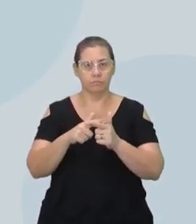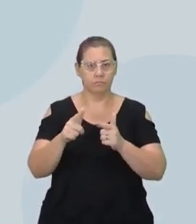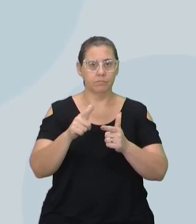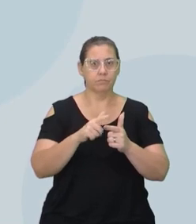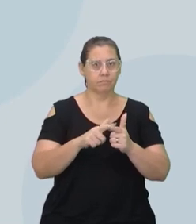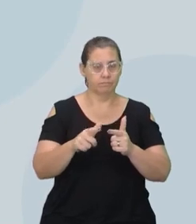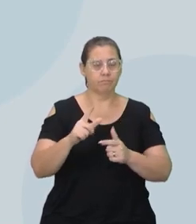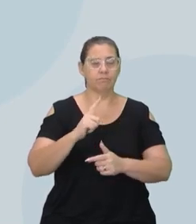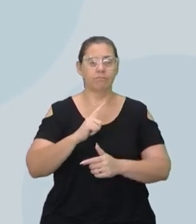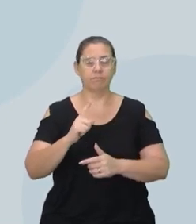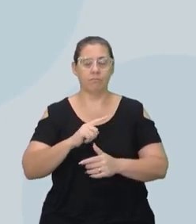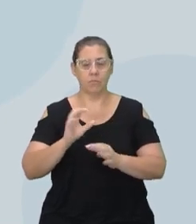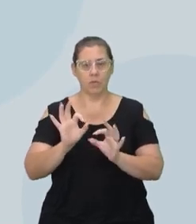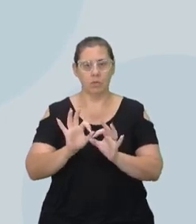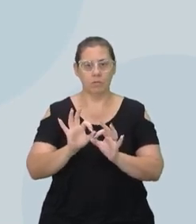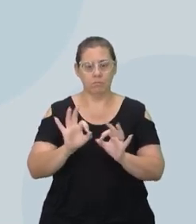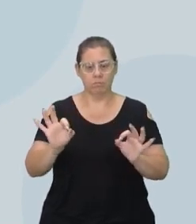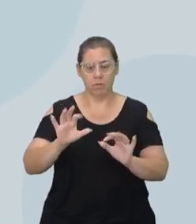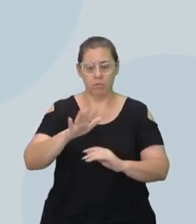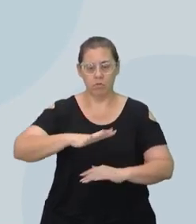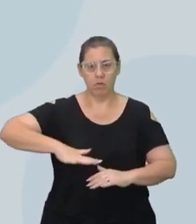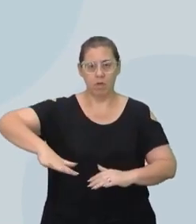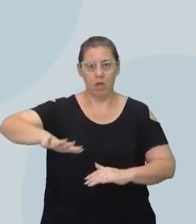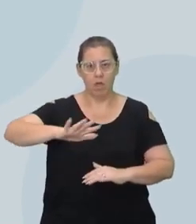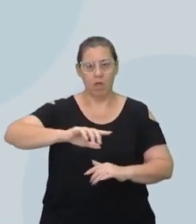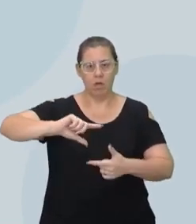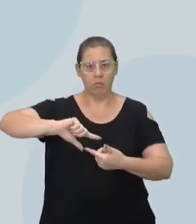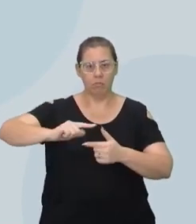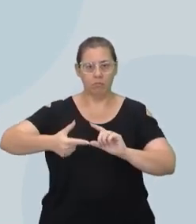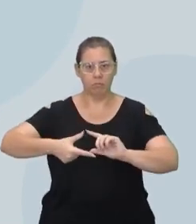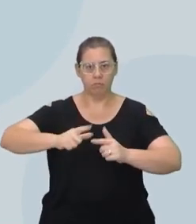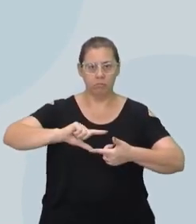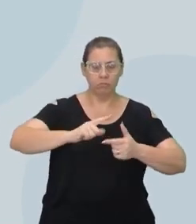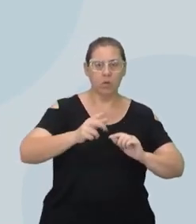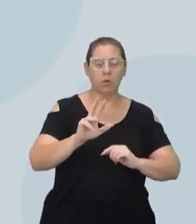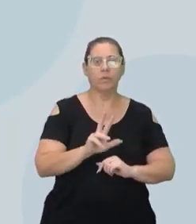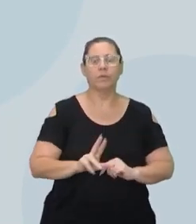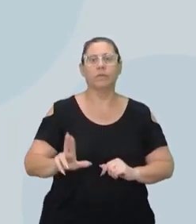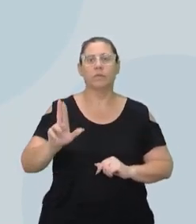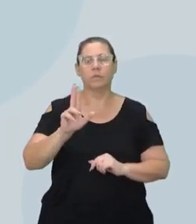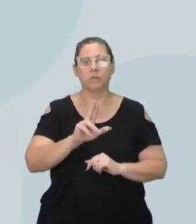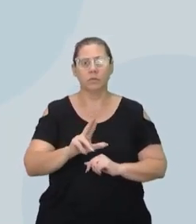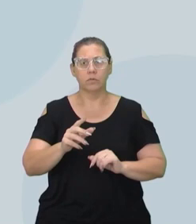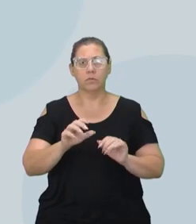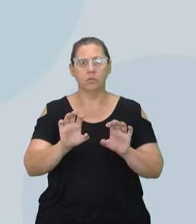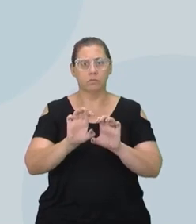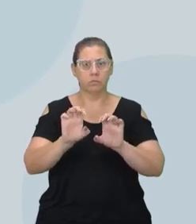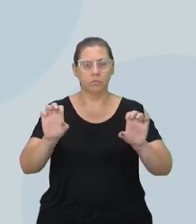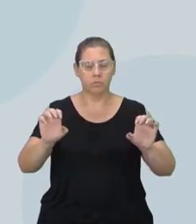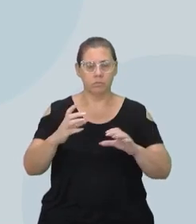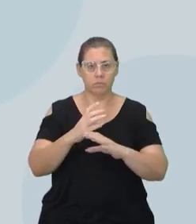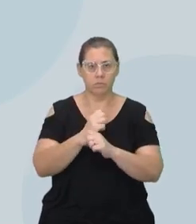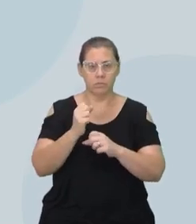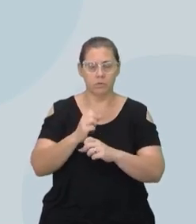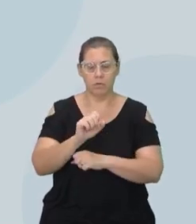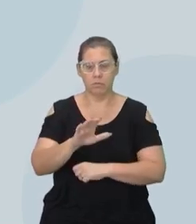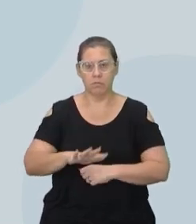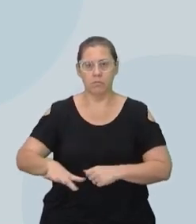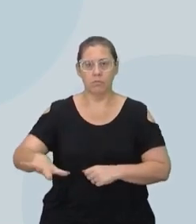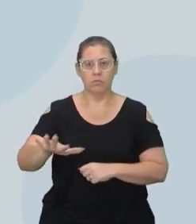problemas que envolvam medidas diárias de figura geométrica, utilizando expressões de cálculo de